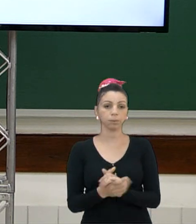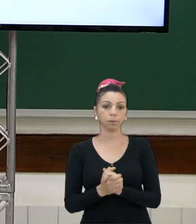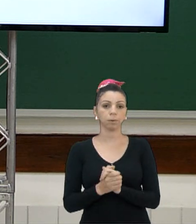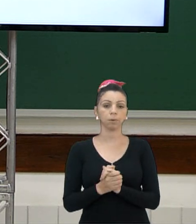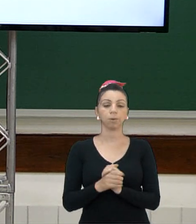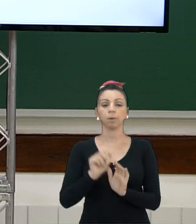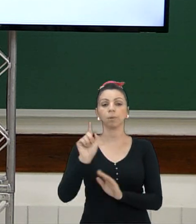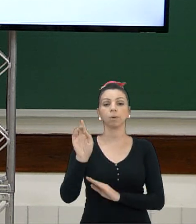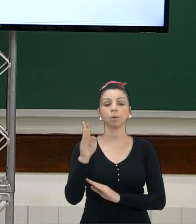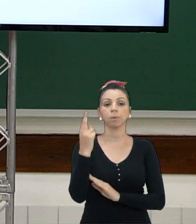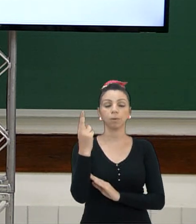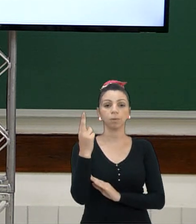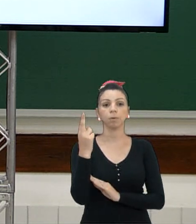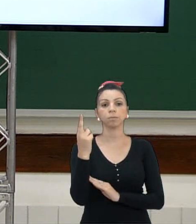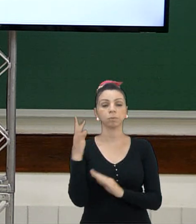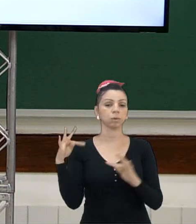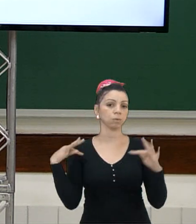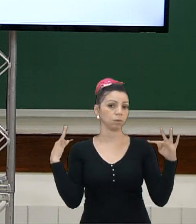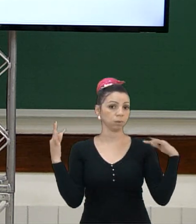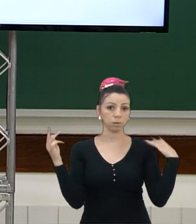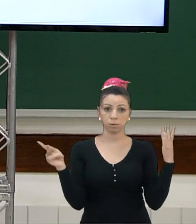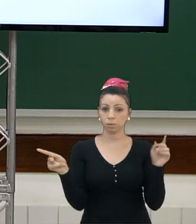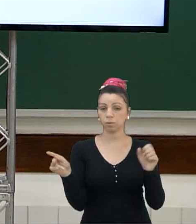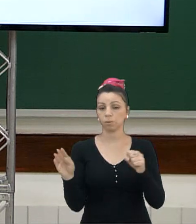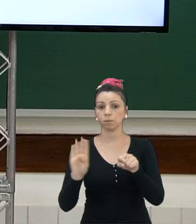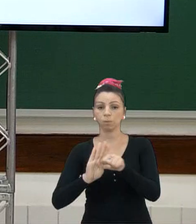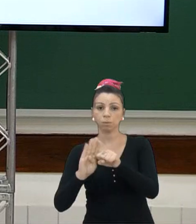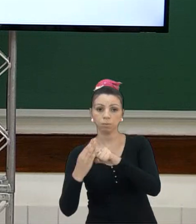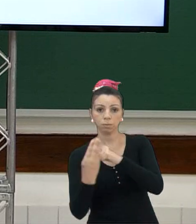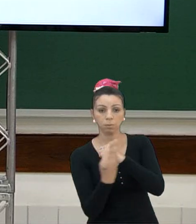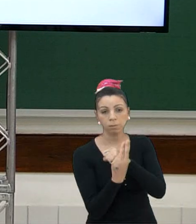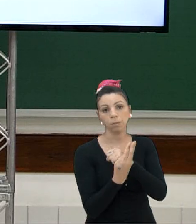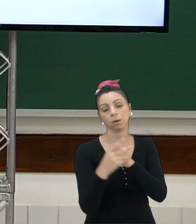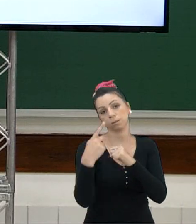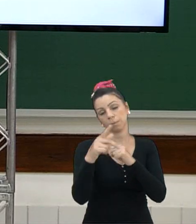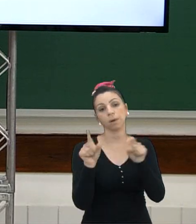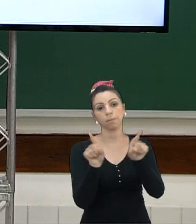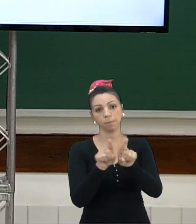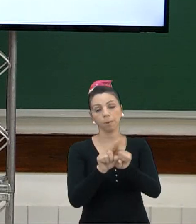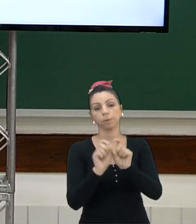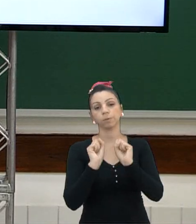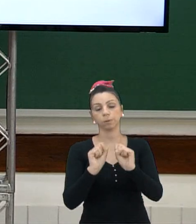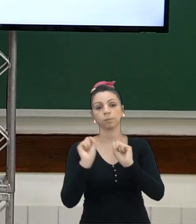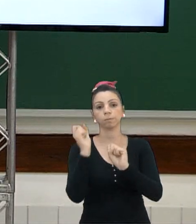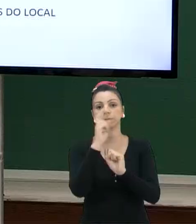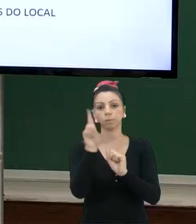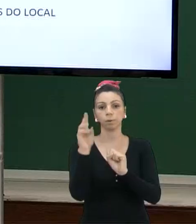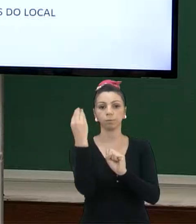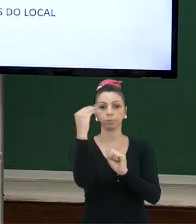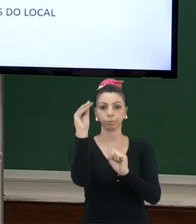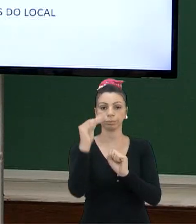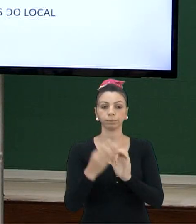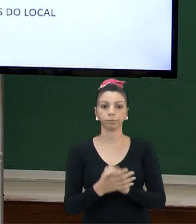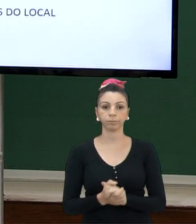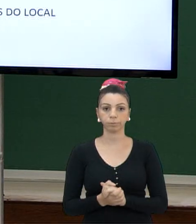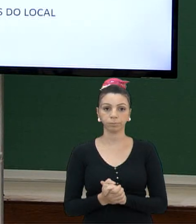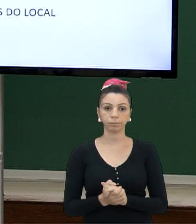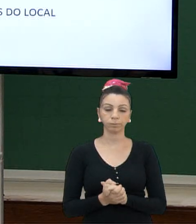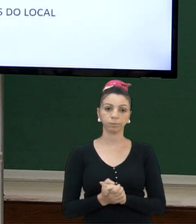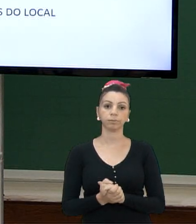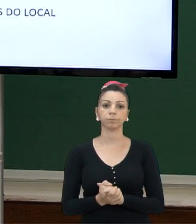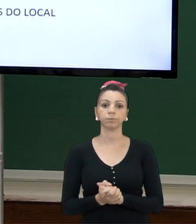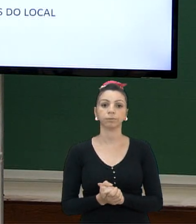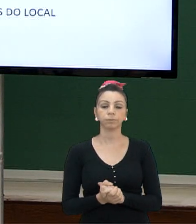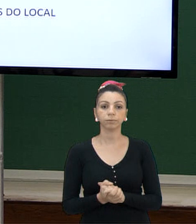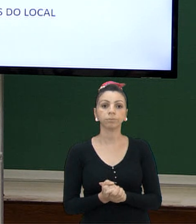folheto turístico aí do seu bairro, você pode colocar o nome do seu bairro. Então, esse título é o nome do local que